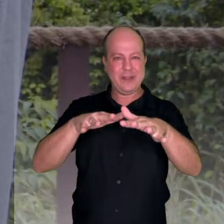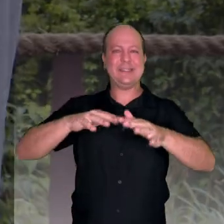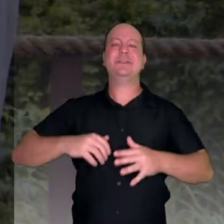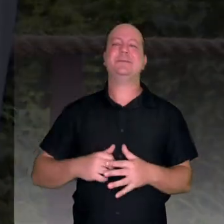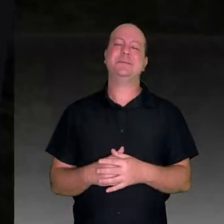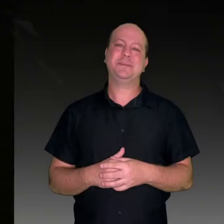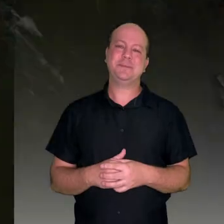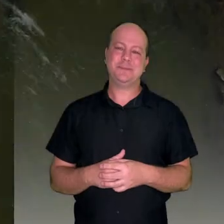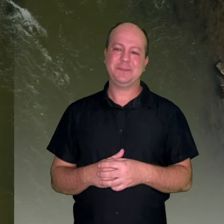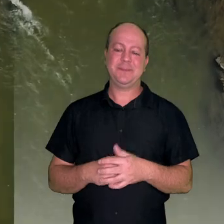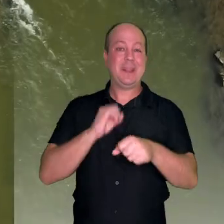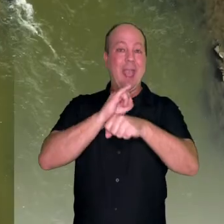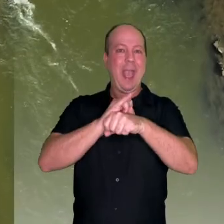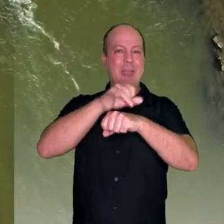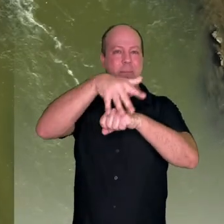águas.